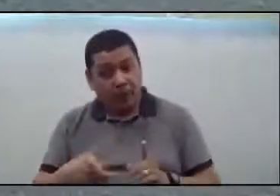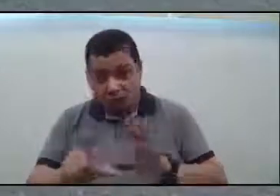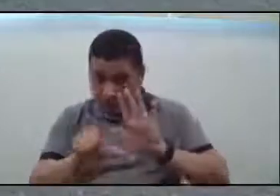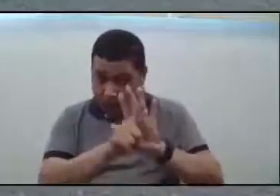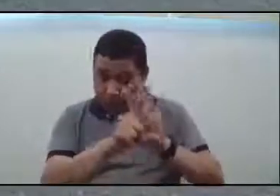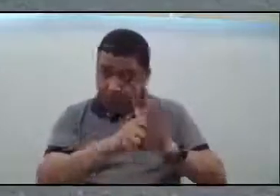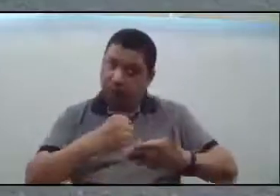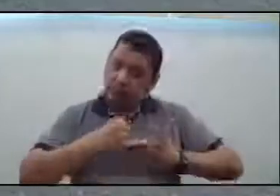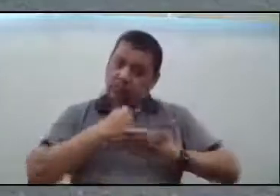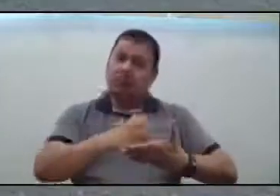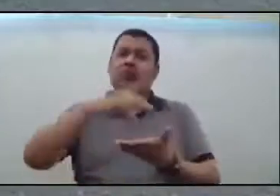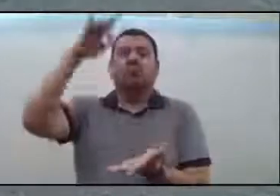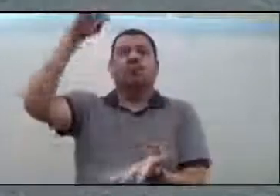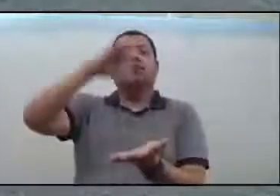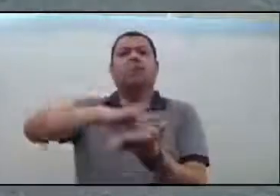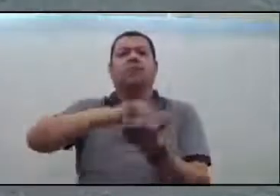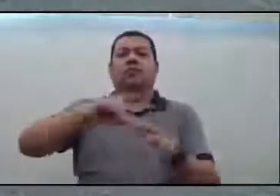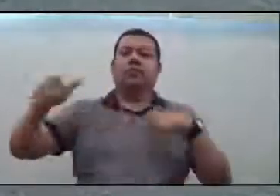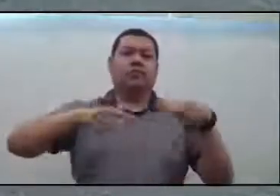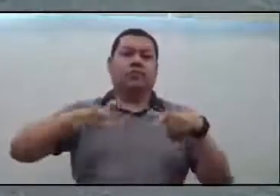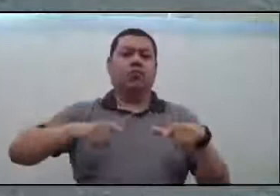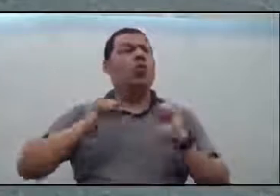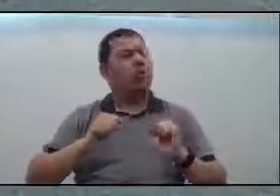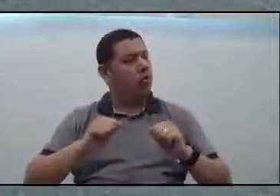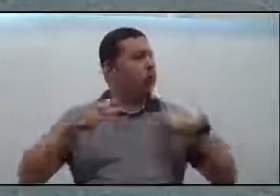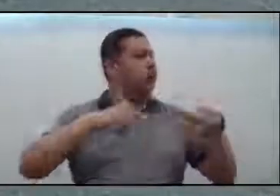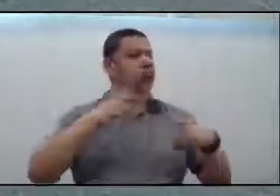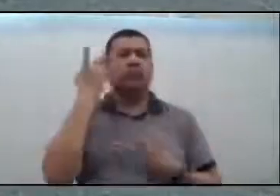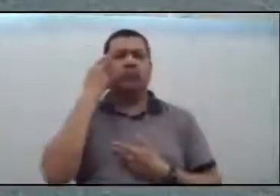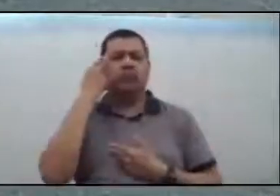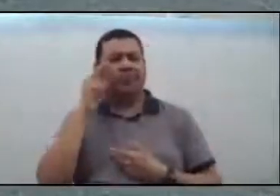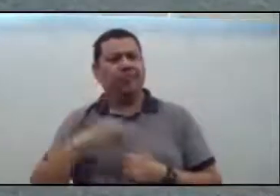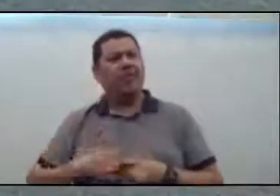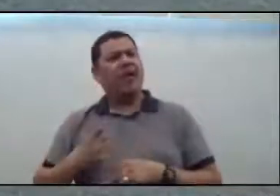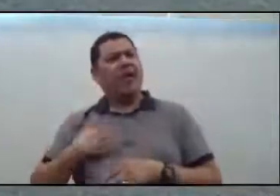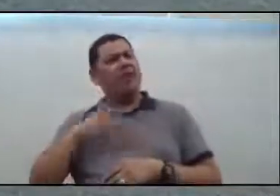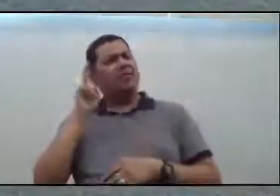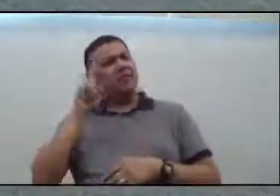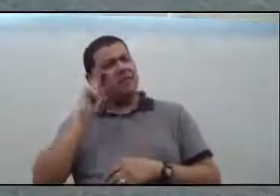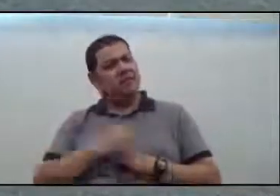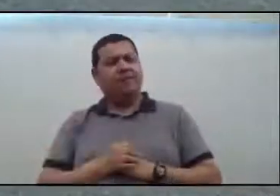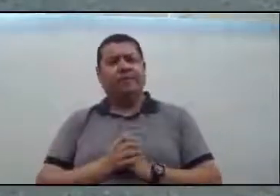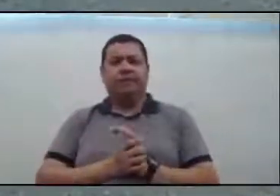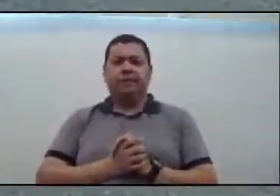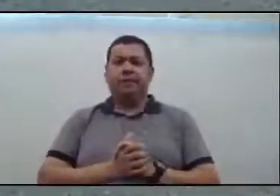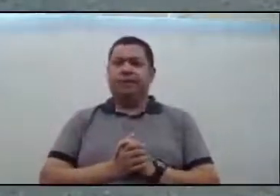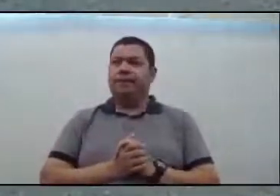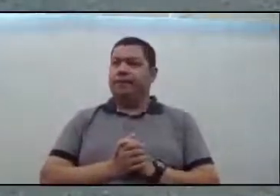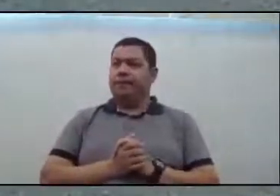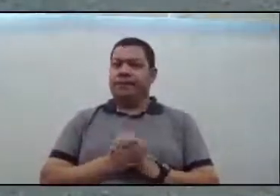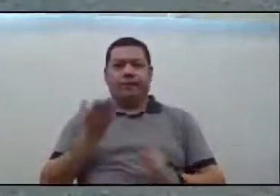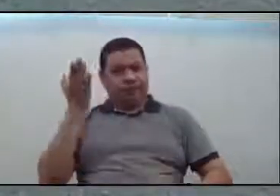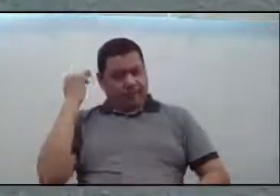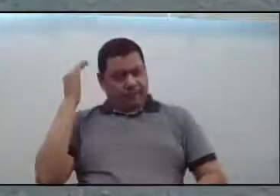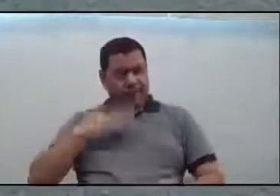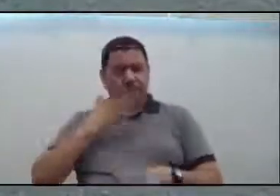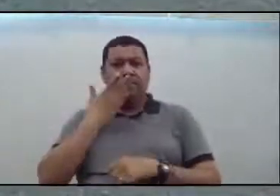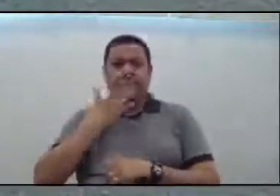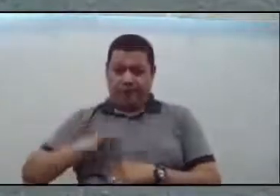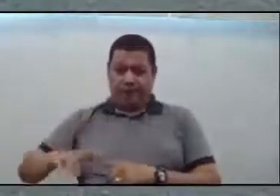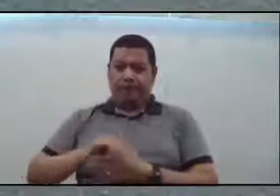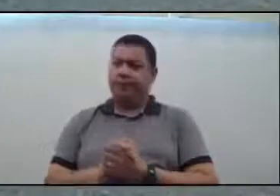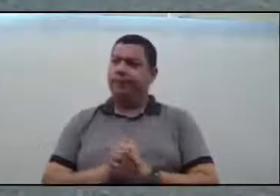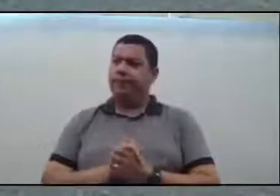ele, que ele vai para a luta. Eu me lembro, credinha, quando eu era criança,